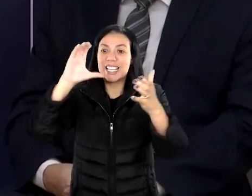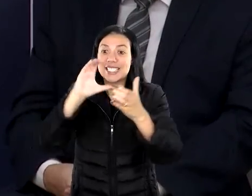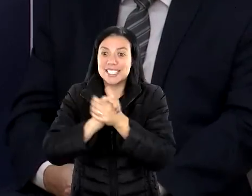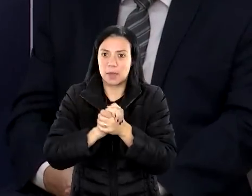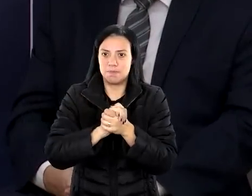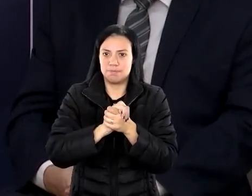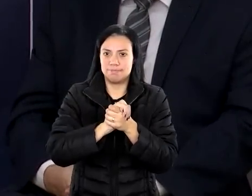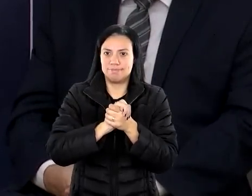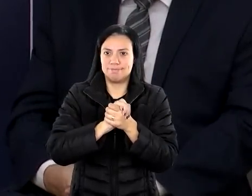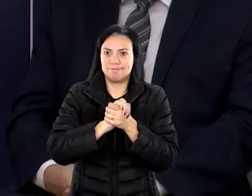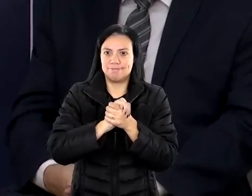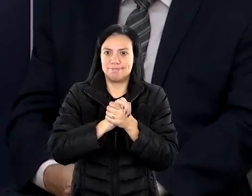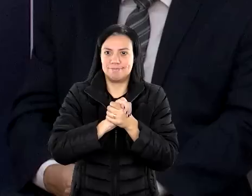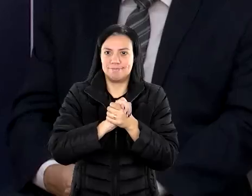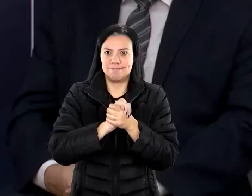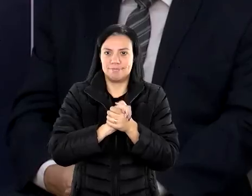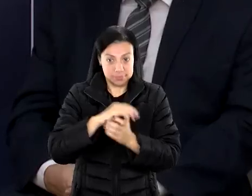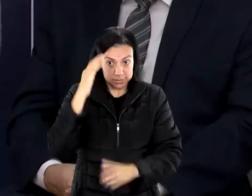Você está entendendo?